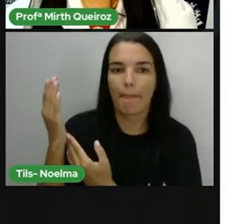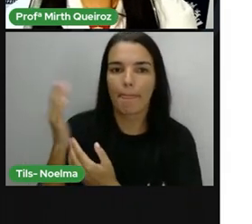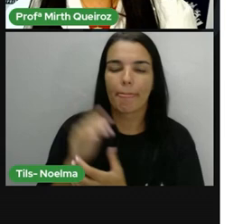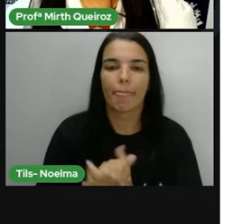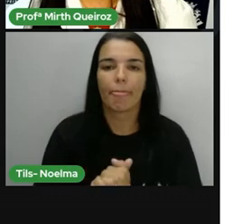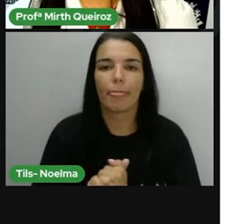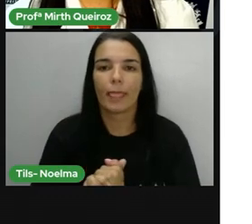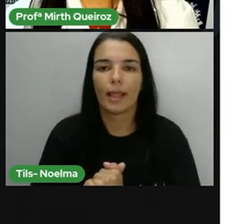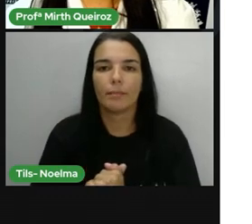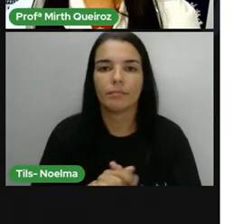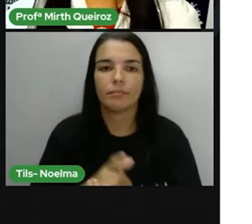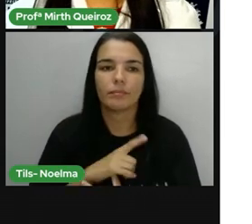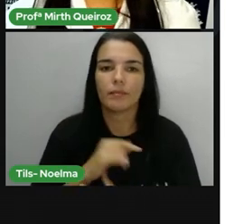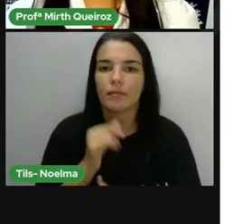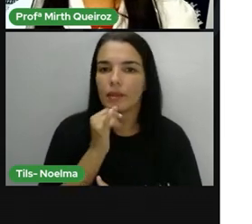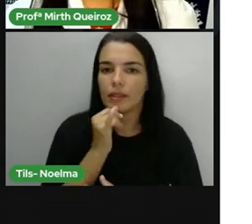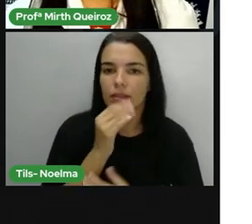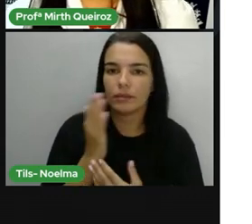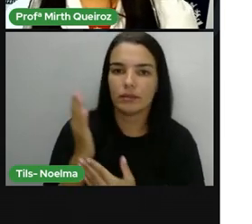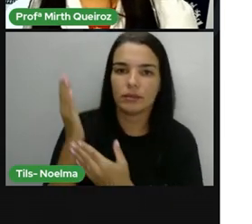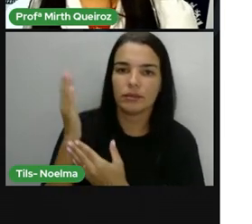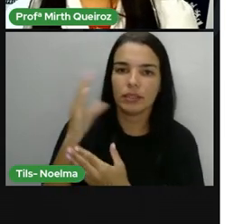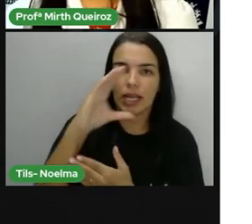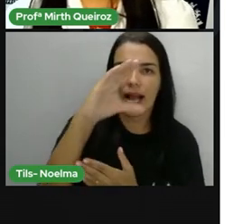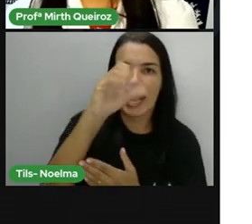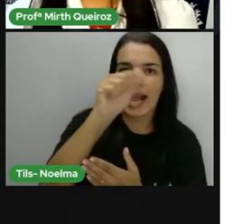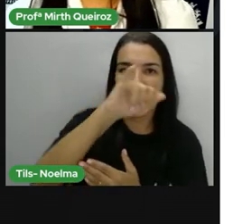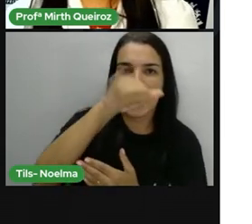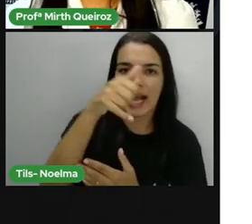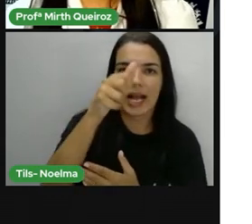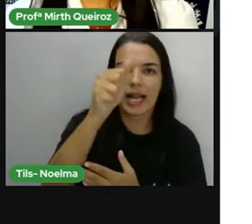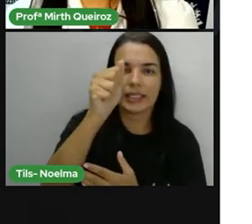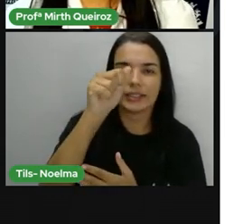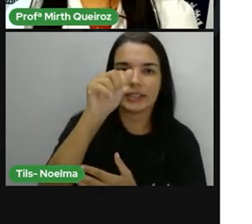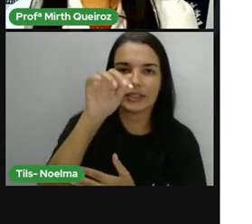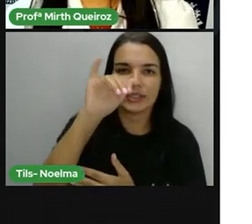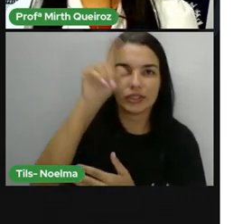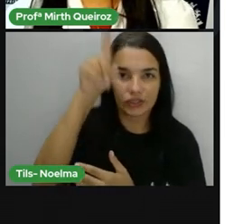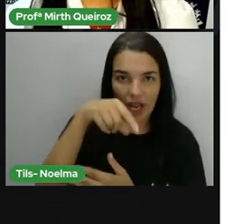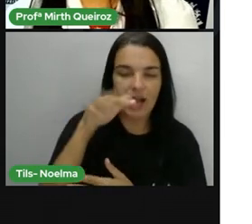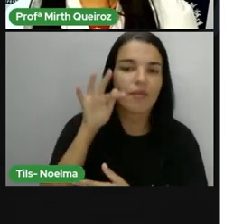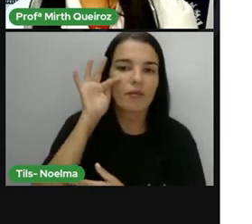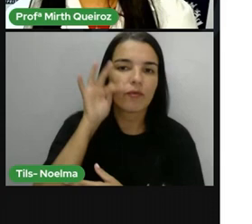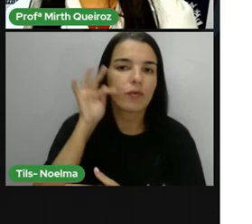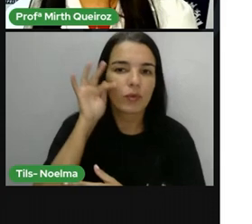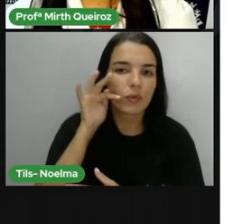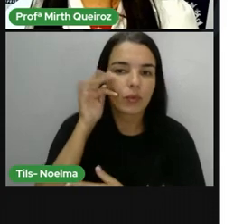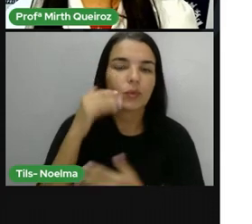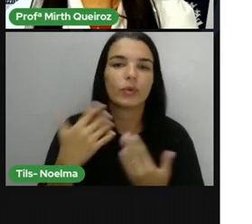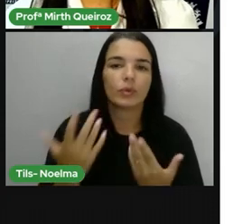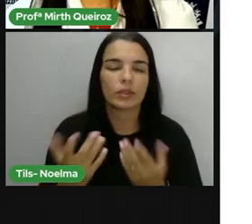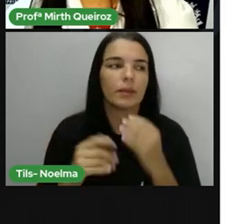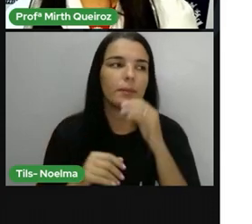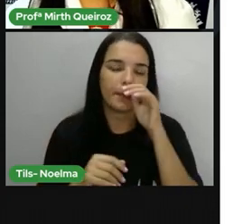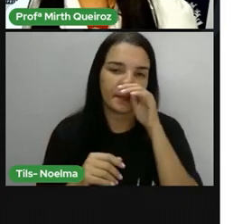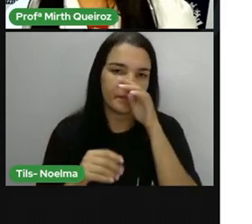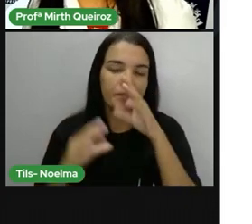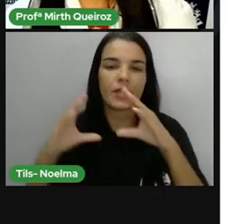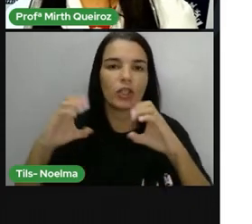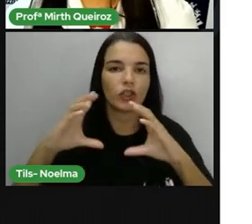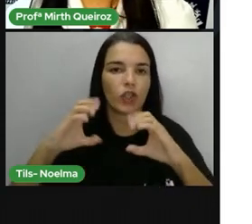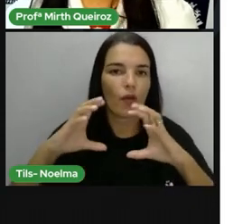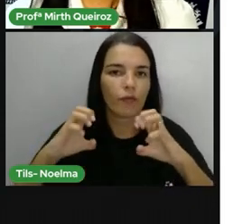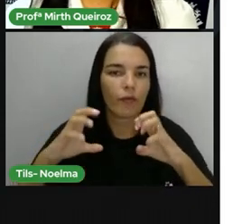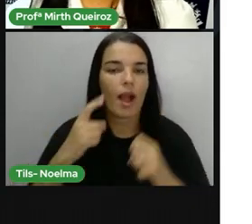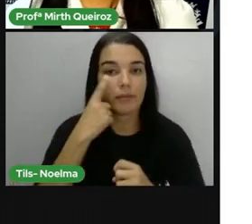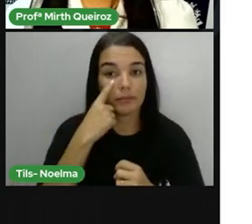acentuadas. Assim, temos alguns exemplos aí. Cajá ou cajás tem acento, né?